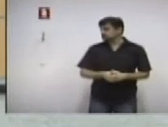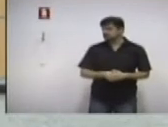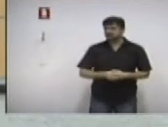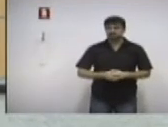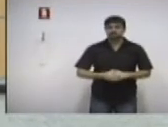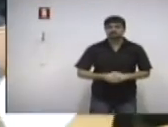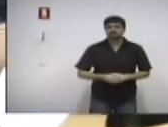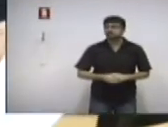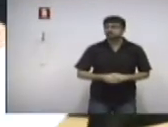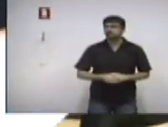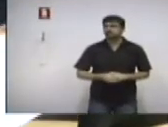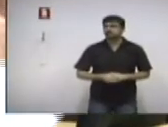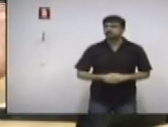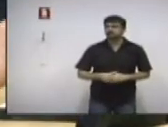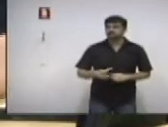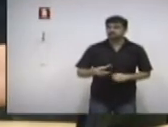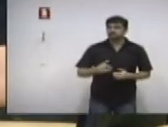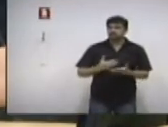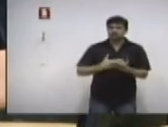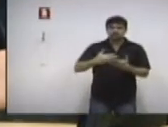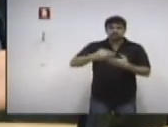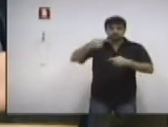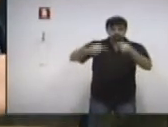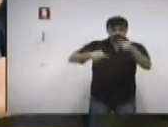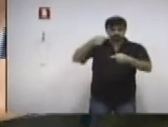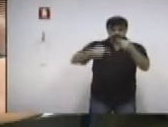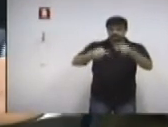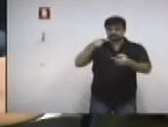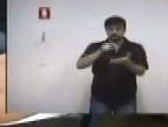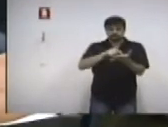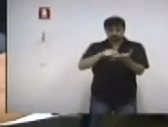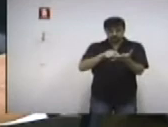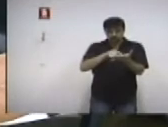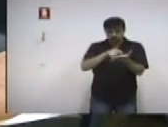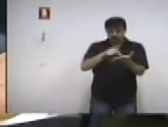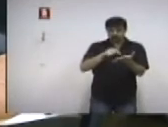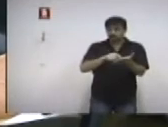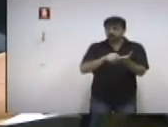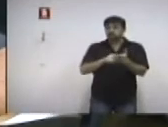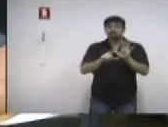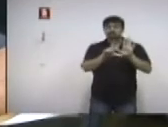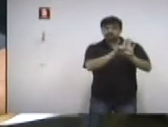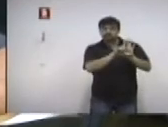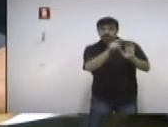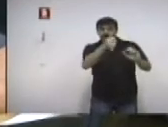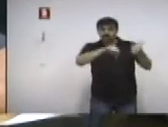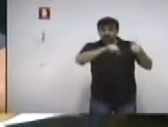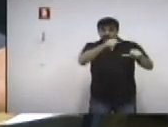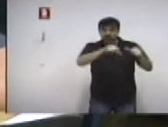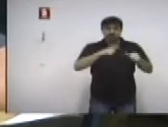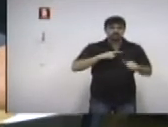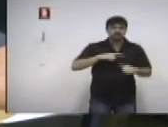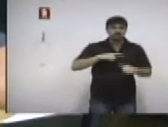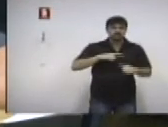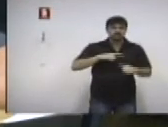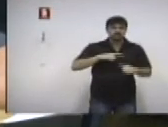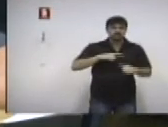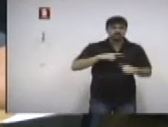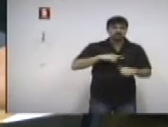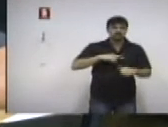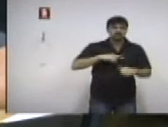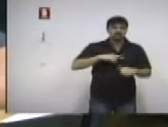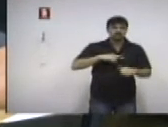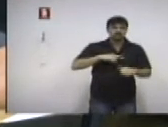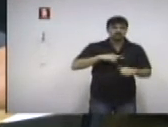projeto de lei complementar número 3/14 do executivo está em discussão a sua legalidade ninguém querendo fazer os a